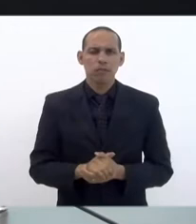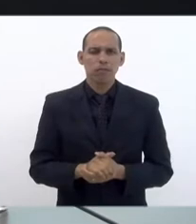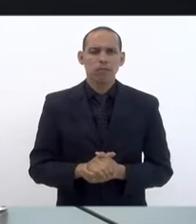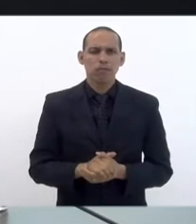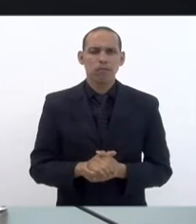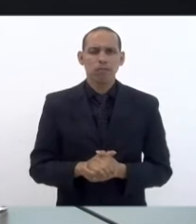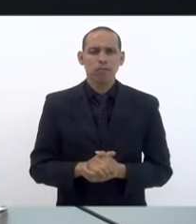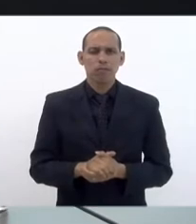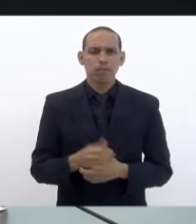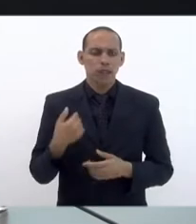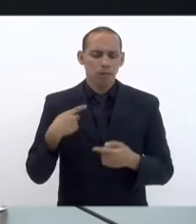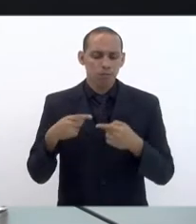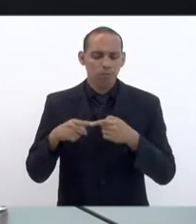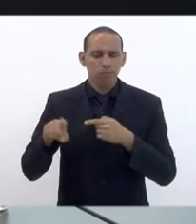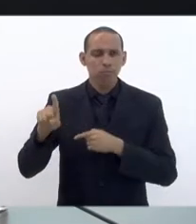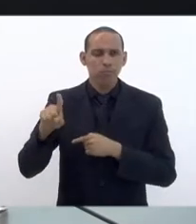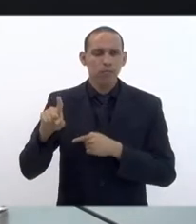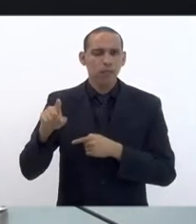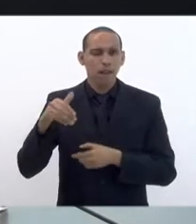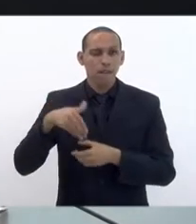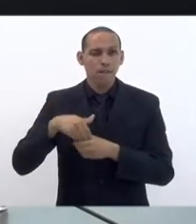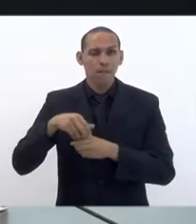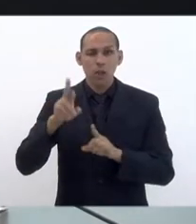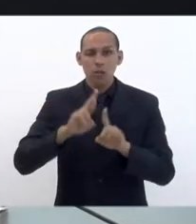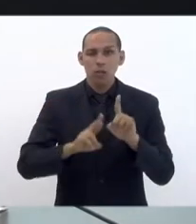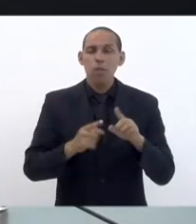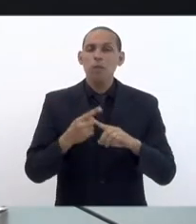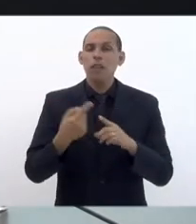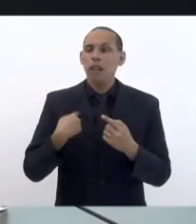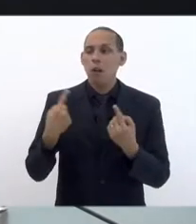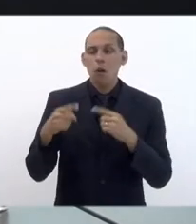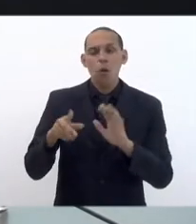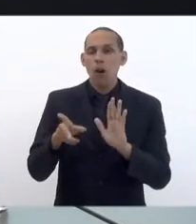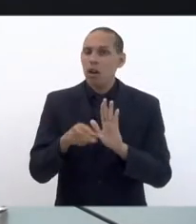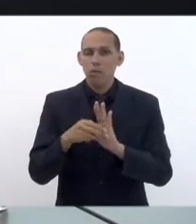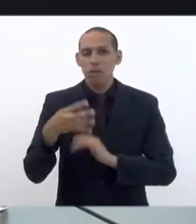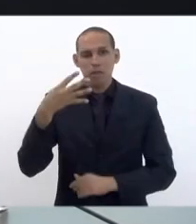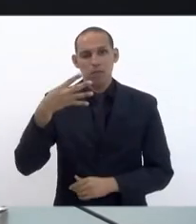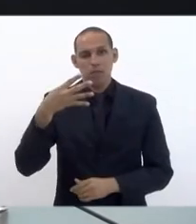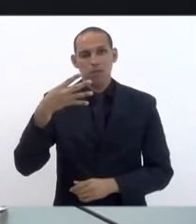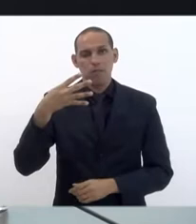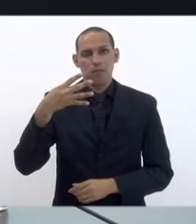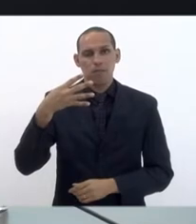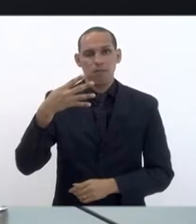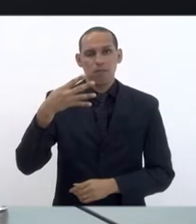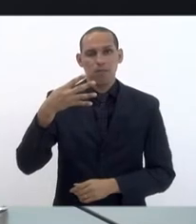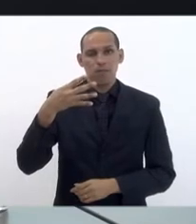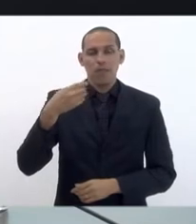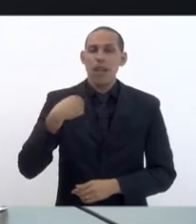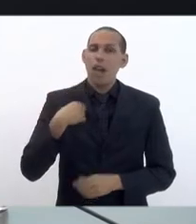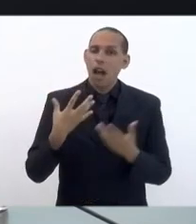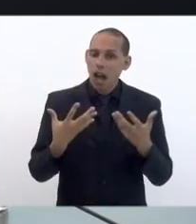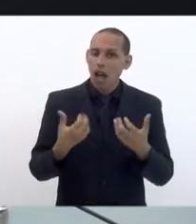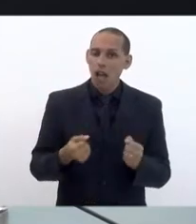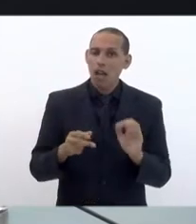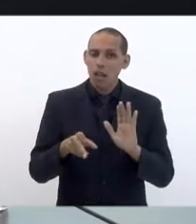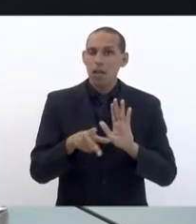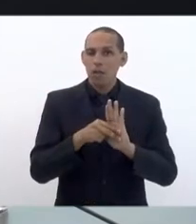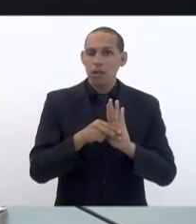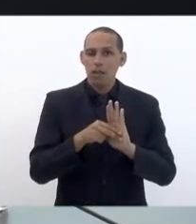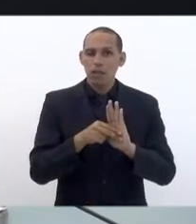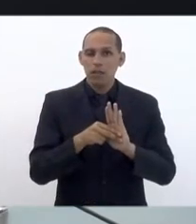do relator, porque eu sou contrário à emenda 4 e sou favorável às